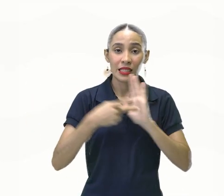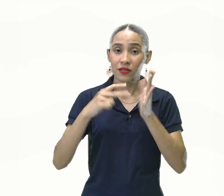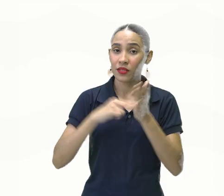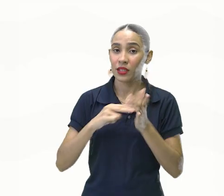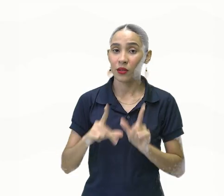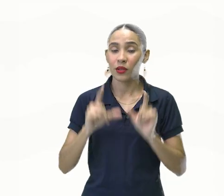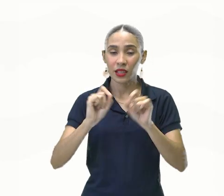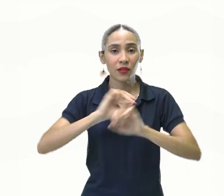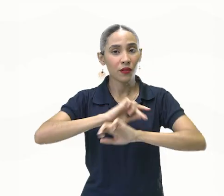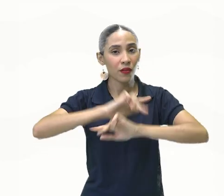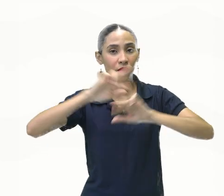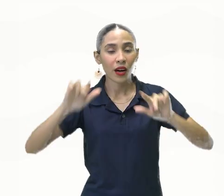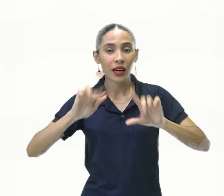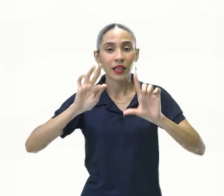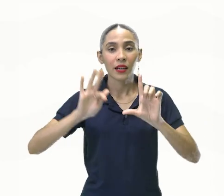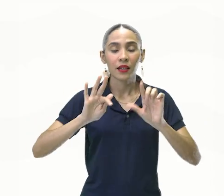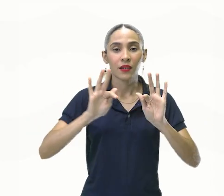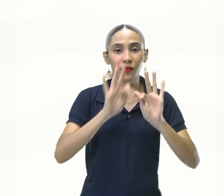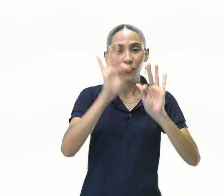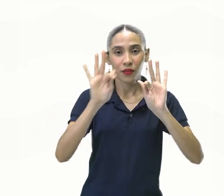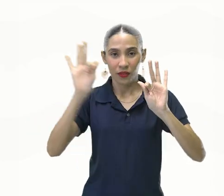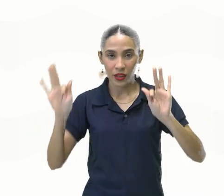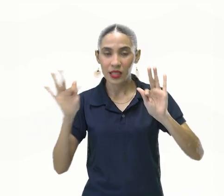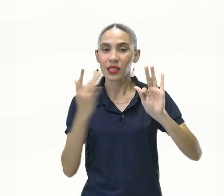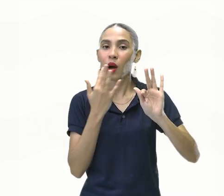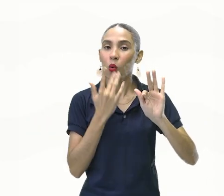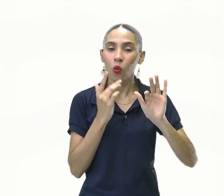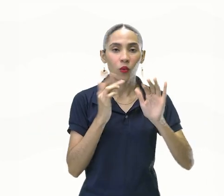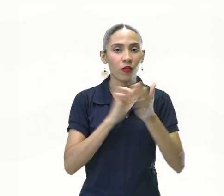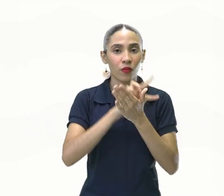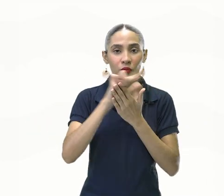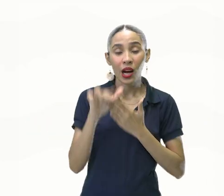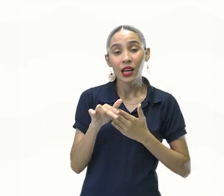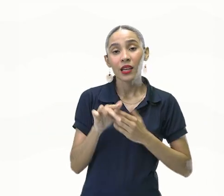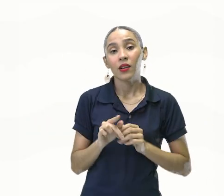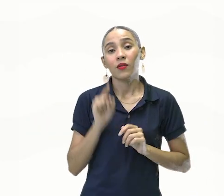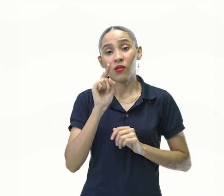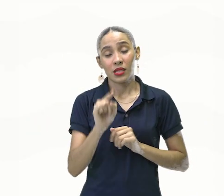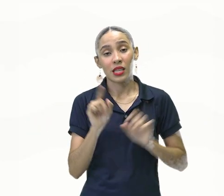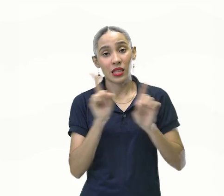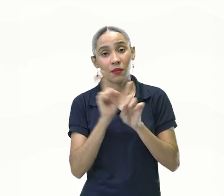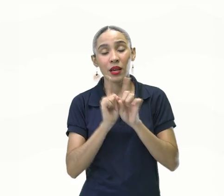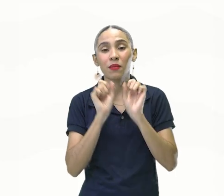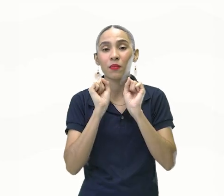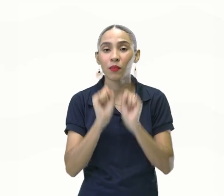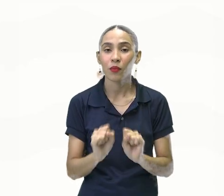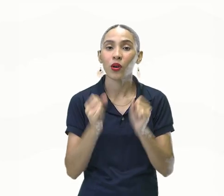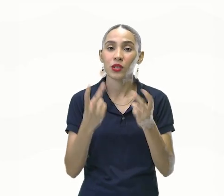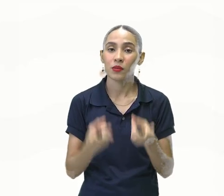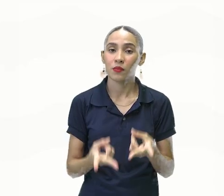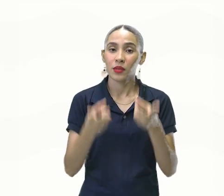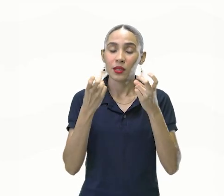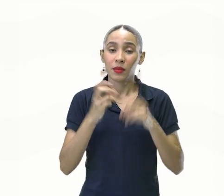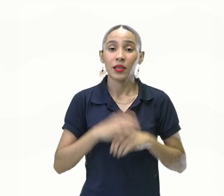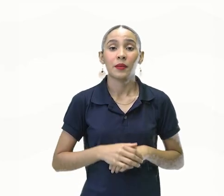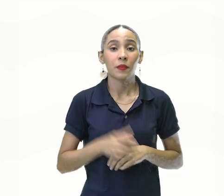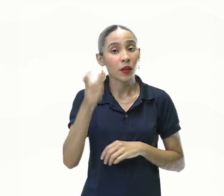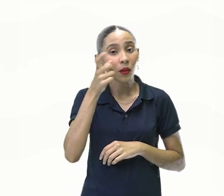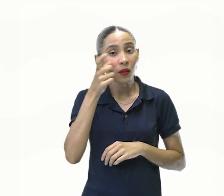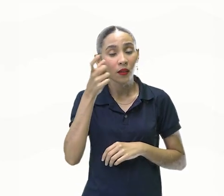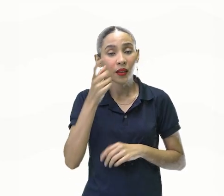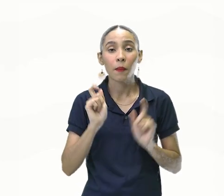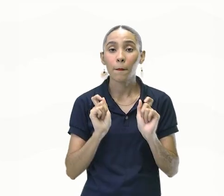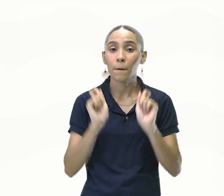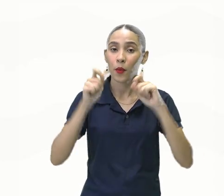isto é, possuem diversas frequências de cores simultâneas. E vocês, pessoal, podem perceber